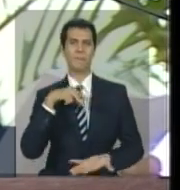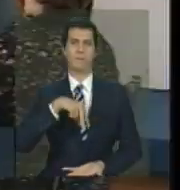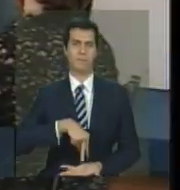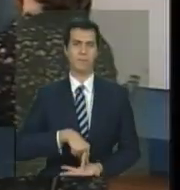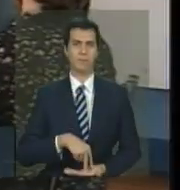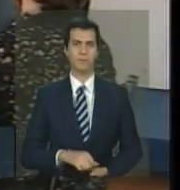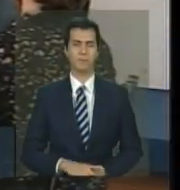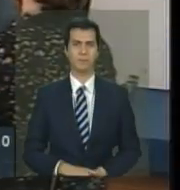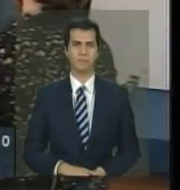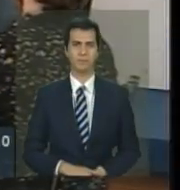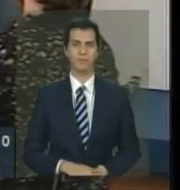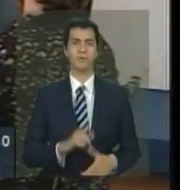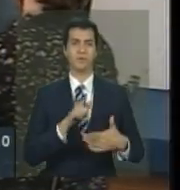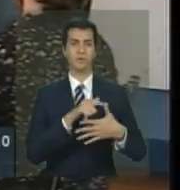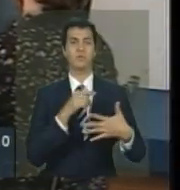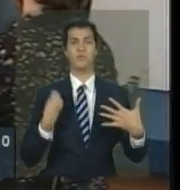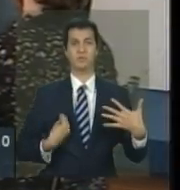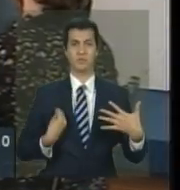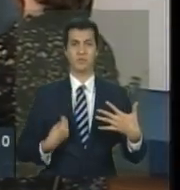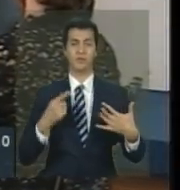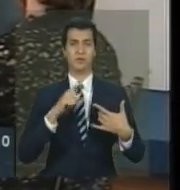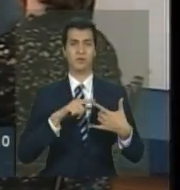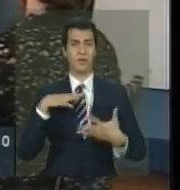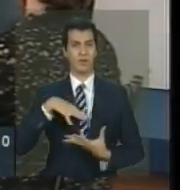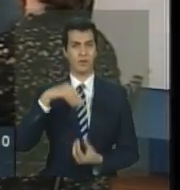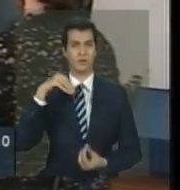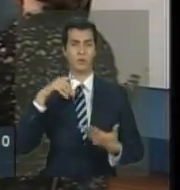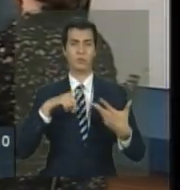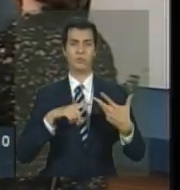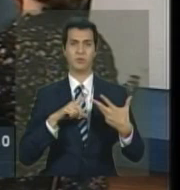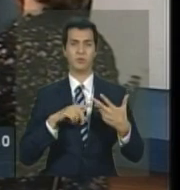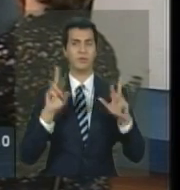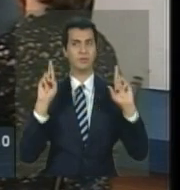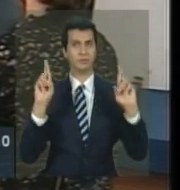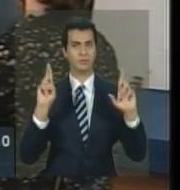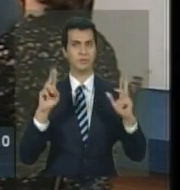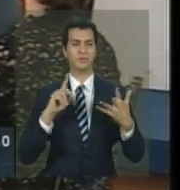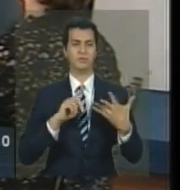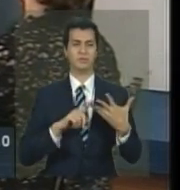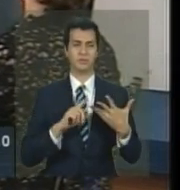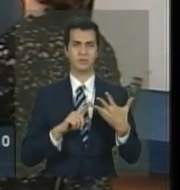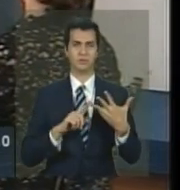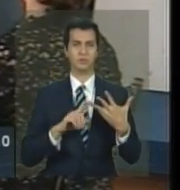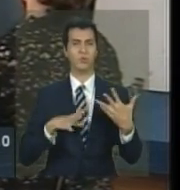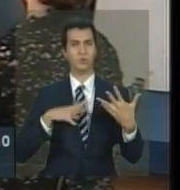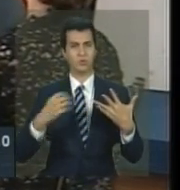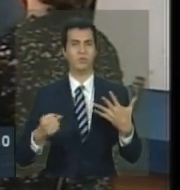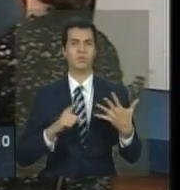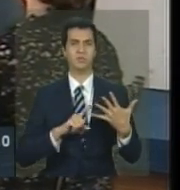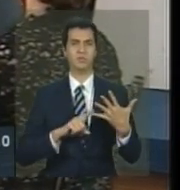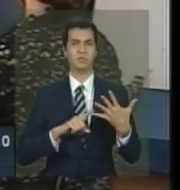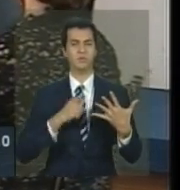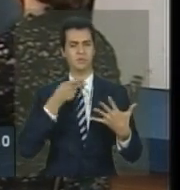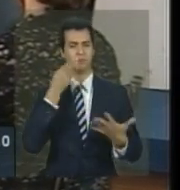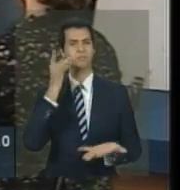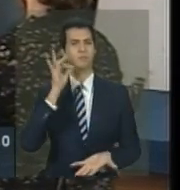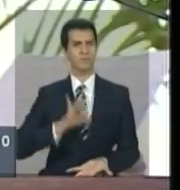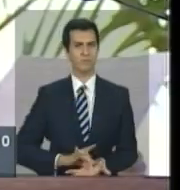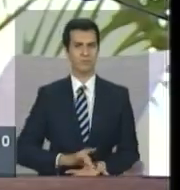sejam vida, alma, esperança, coragem e sinceridade.